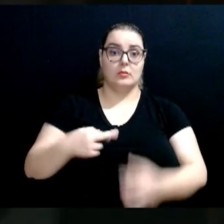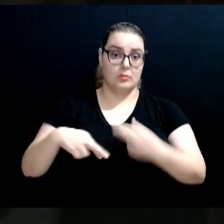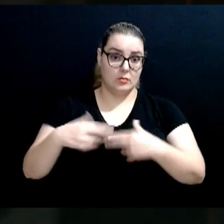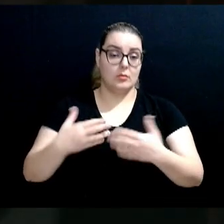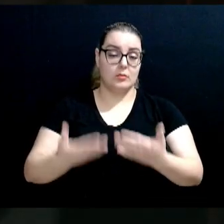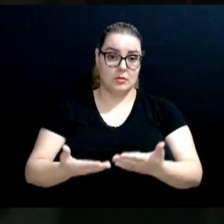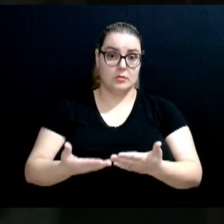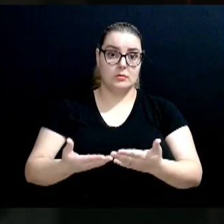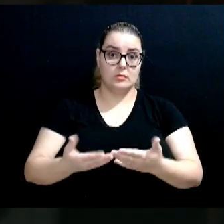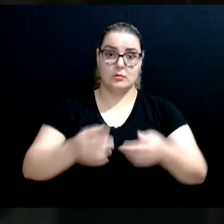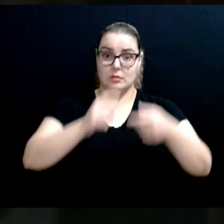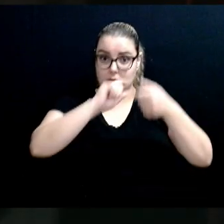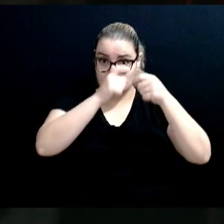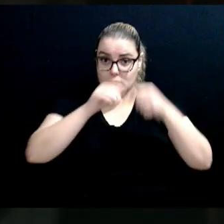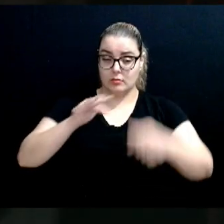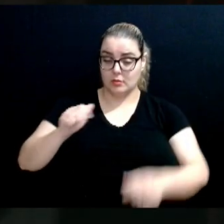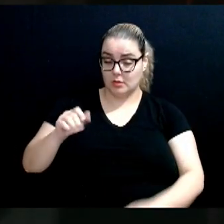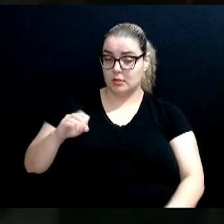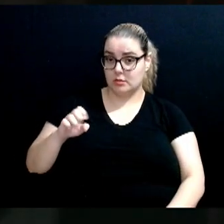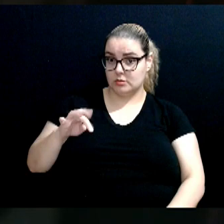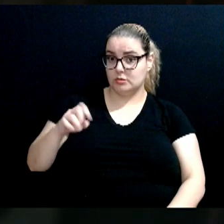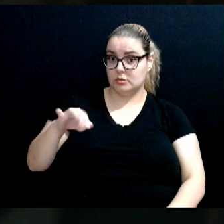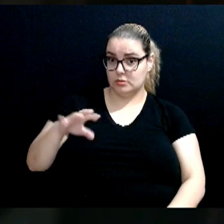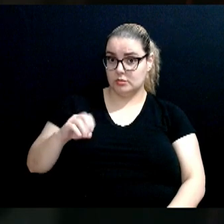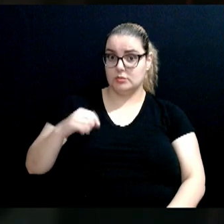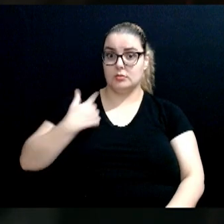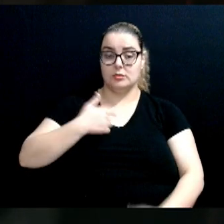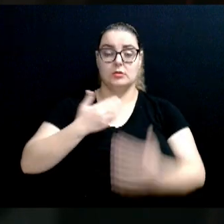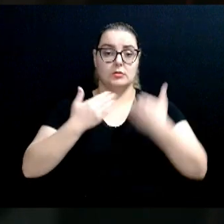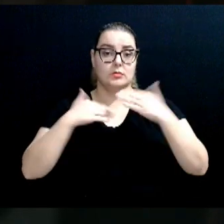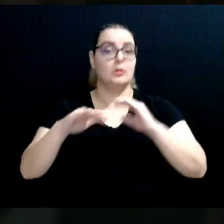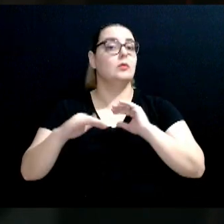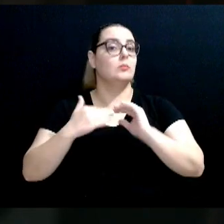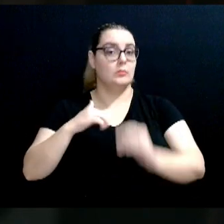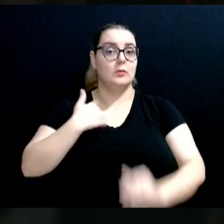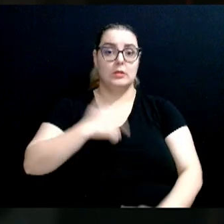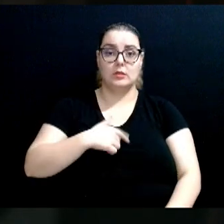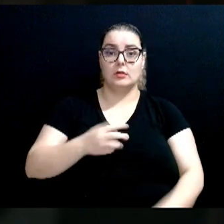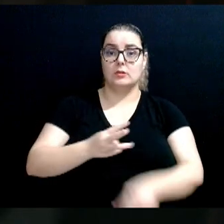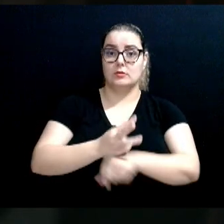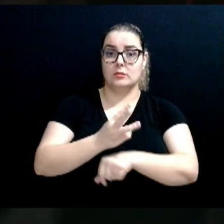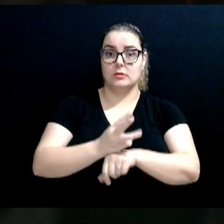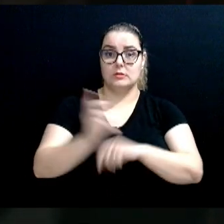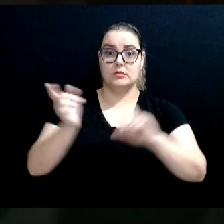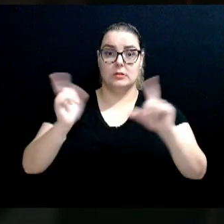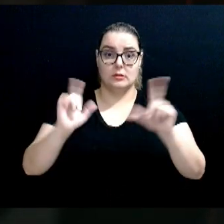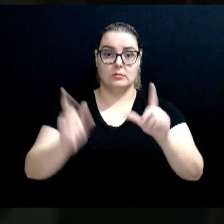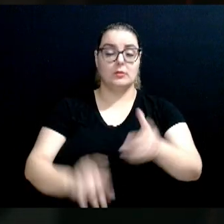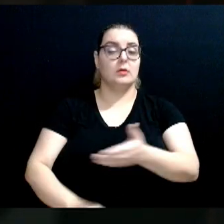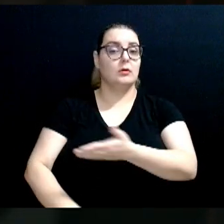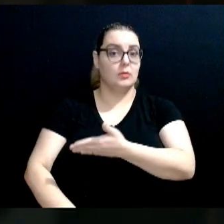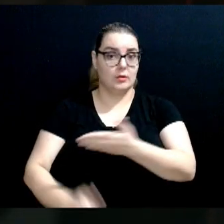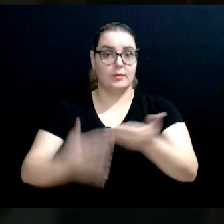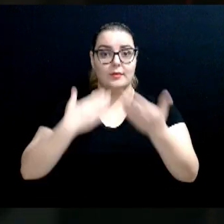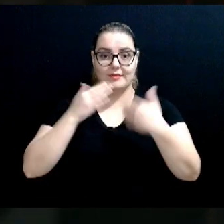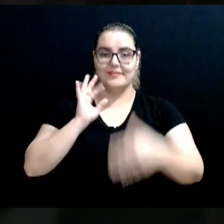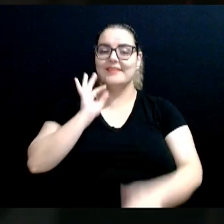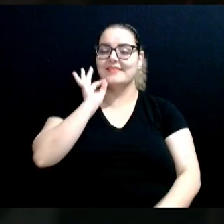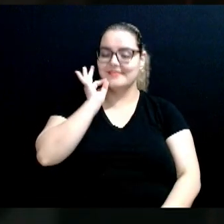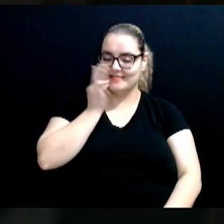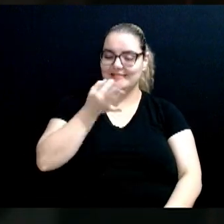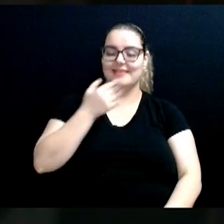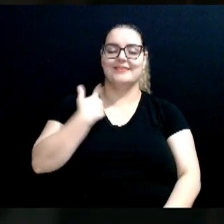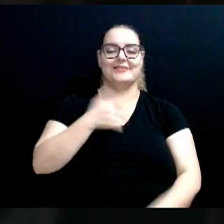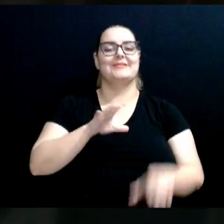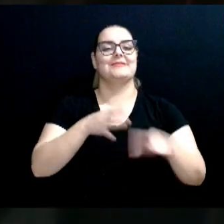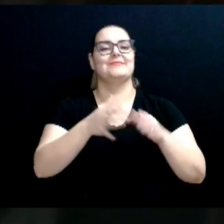transtorno factício que nós vamos conversar hoje, mande a sua mensagem pra gente, o WhatsApp tá na tela, a gente conversa com você daqui a pouquinho, nossa produção já tá a